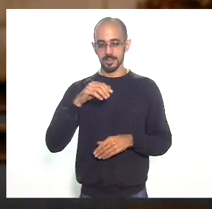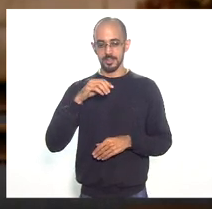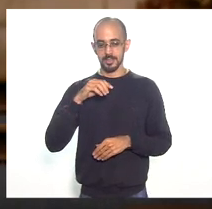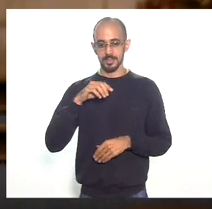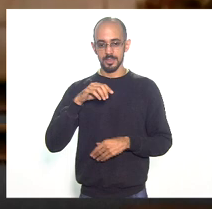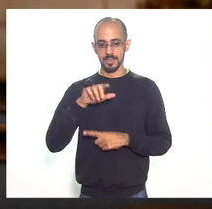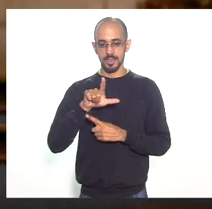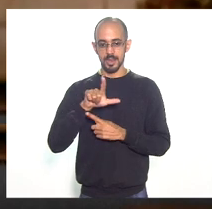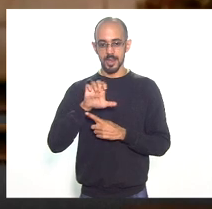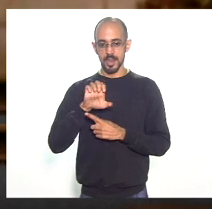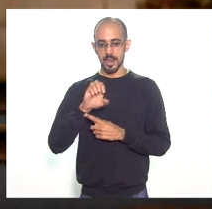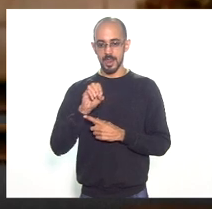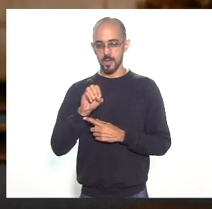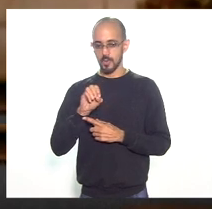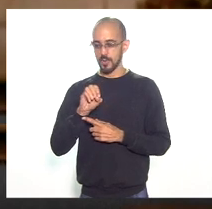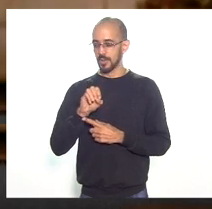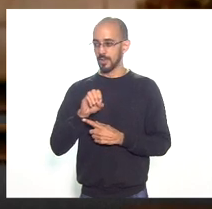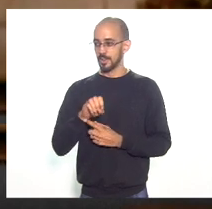Léo Vieira.